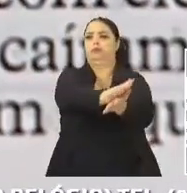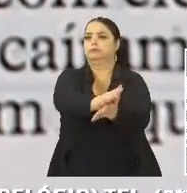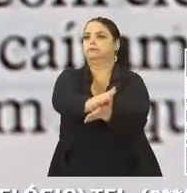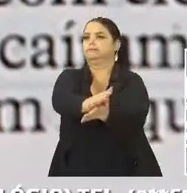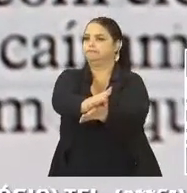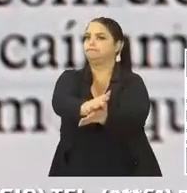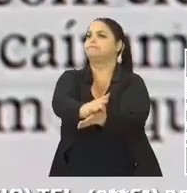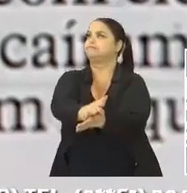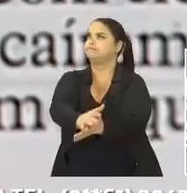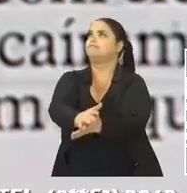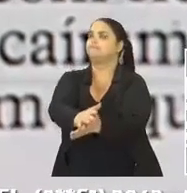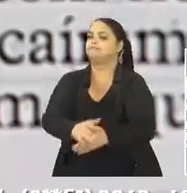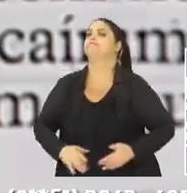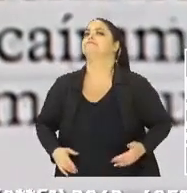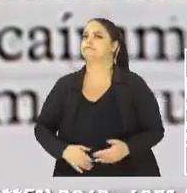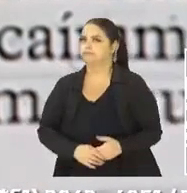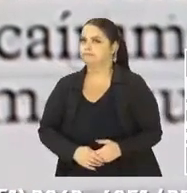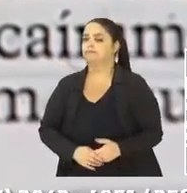Asa sabia que não podia vencê-los.